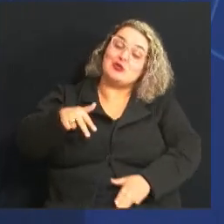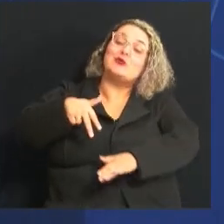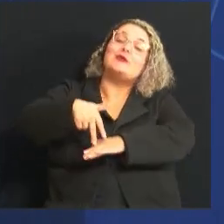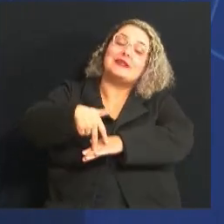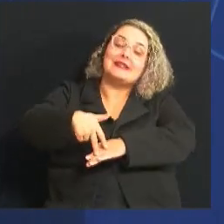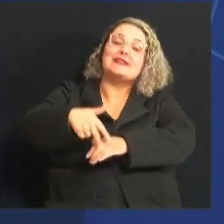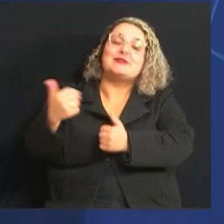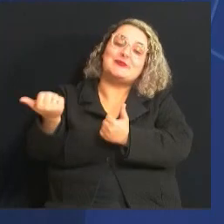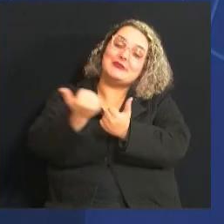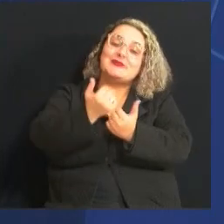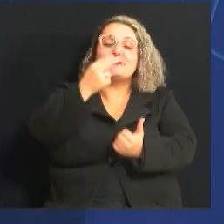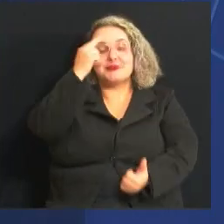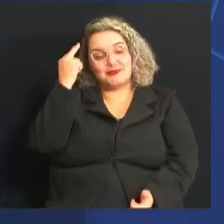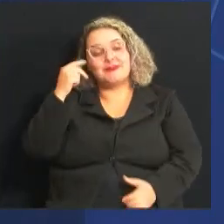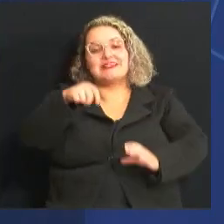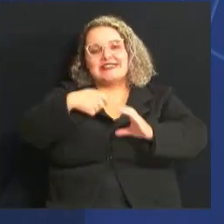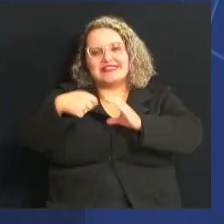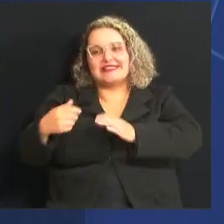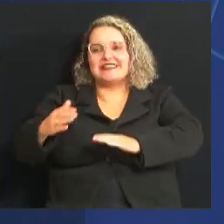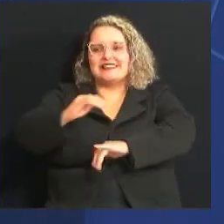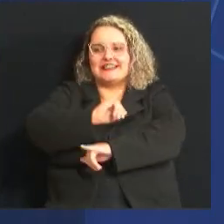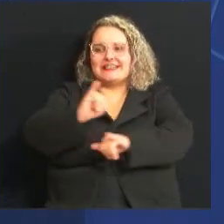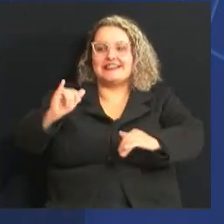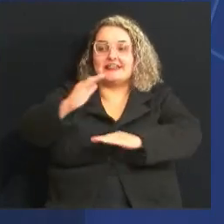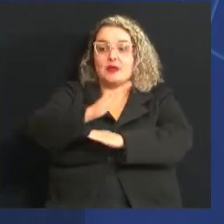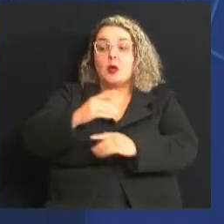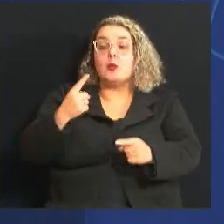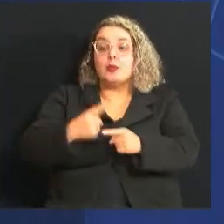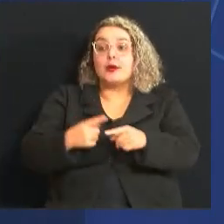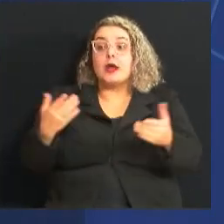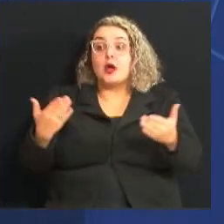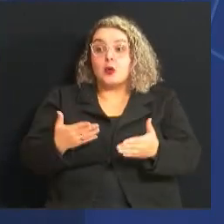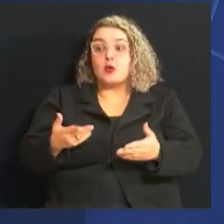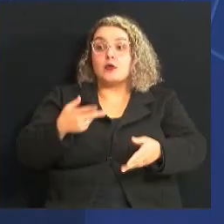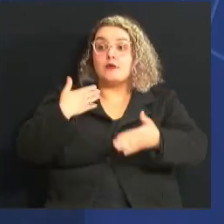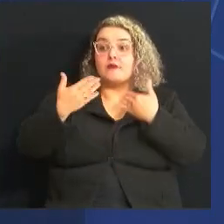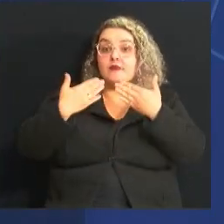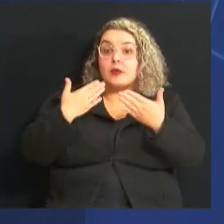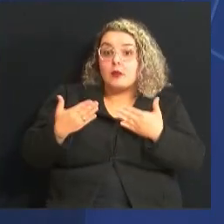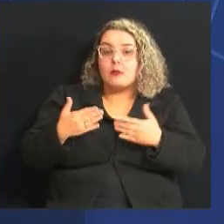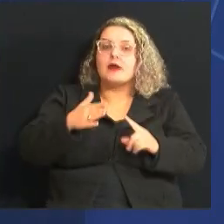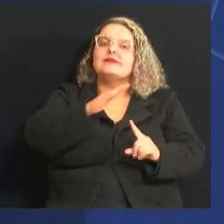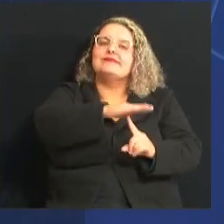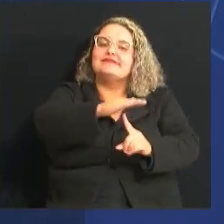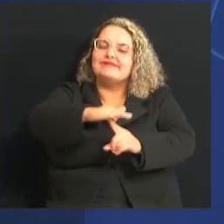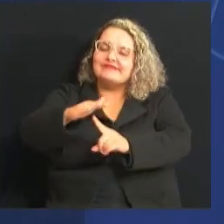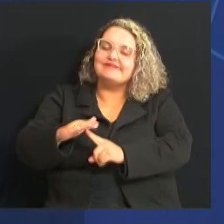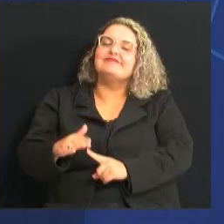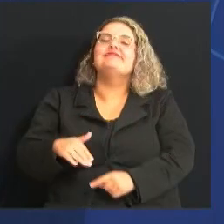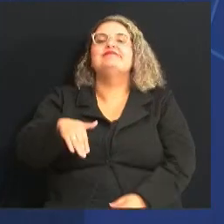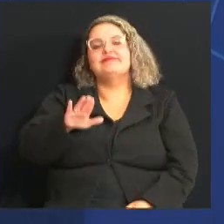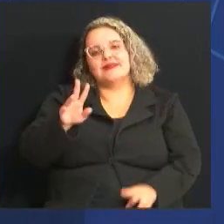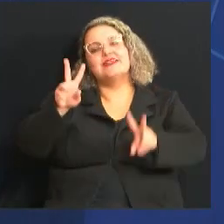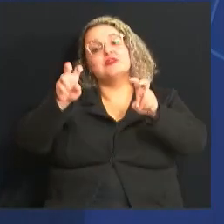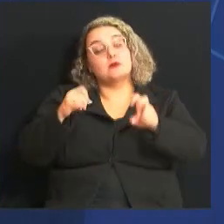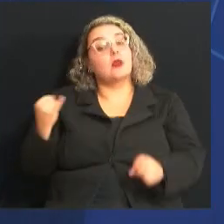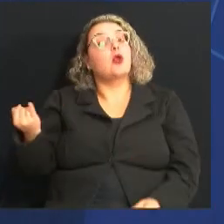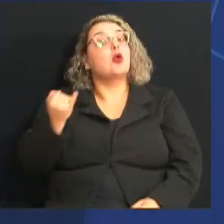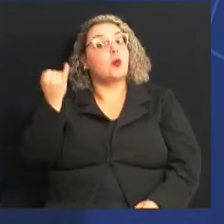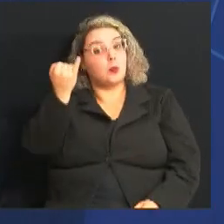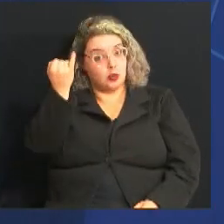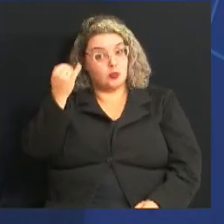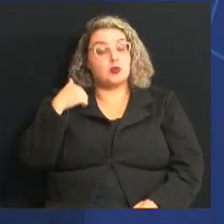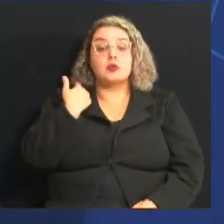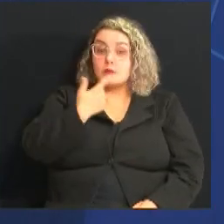aqui nos estúdios da TV Câmara Campinas, porque agora é hora de falar de meio ambiente, mais um tema muito importante para a